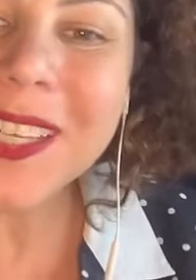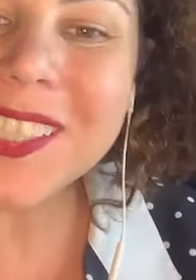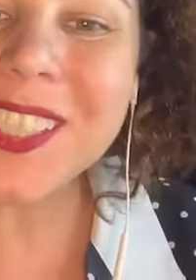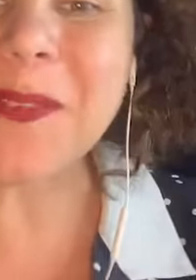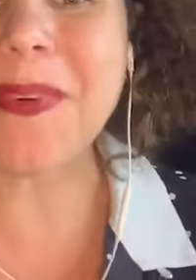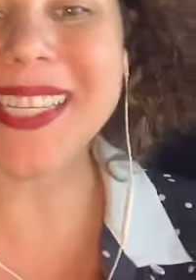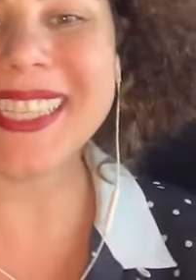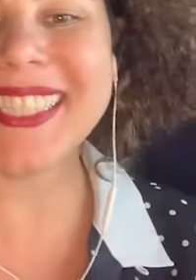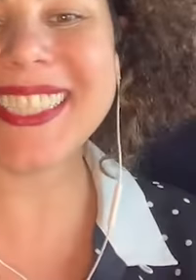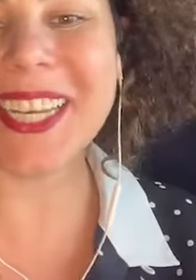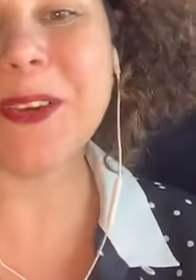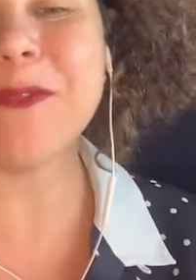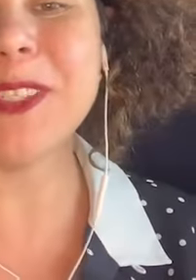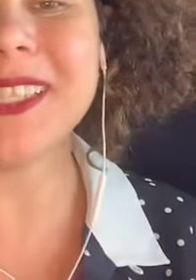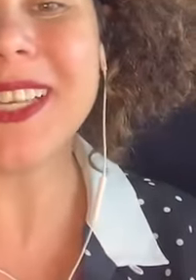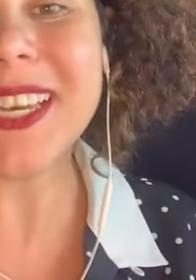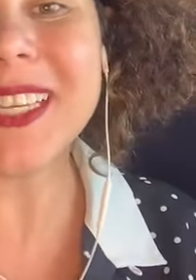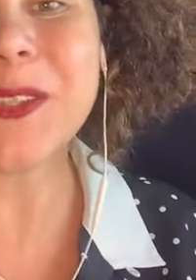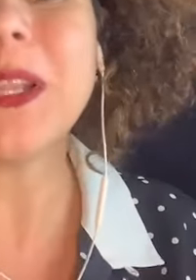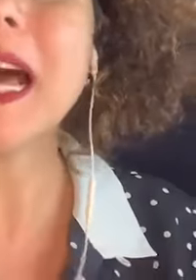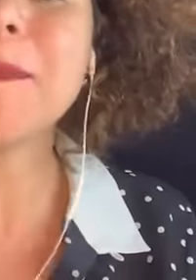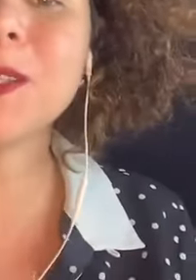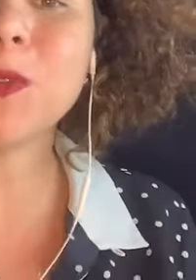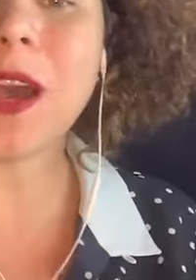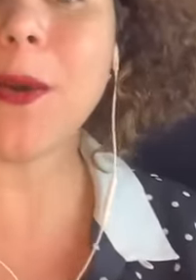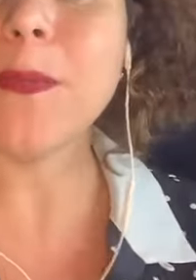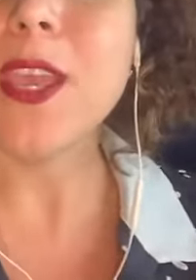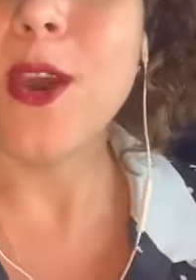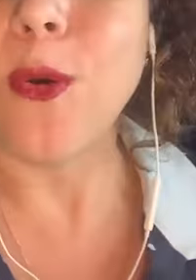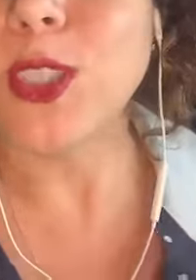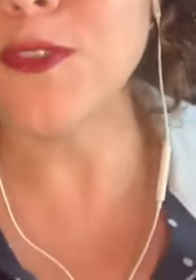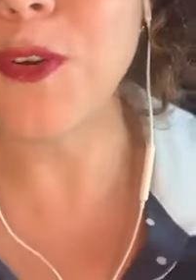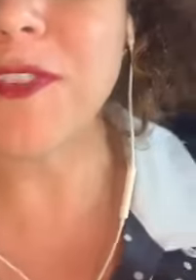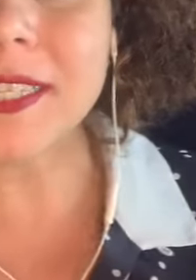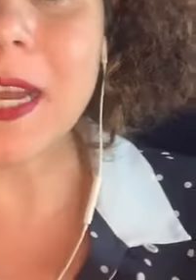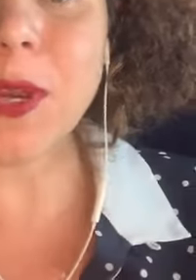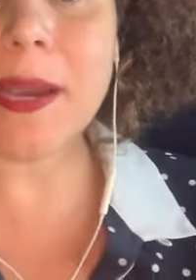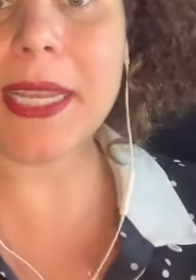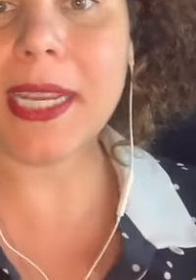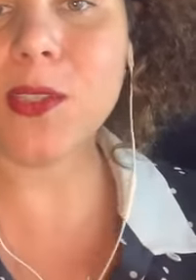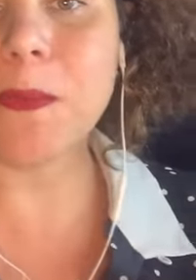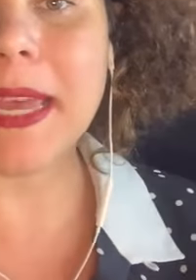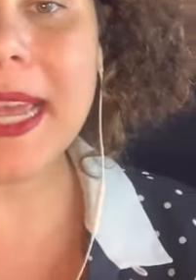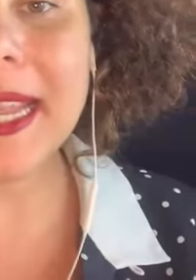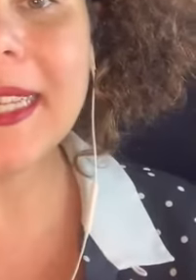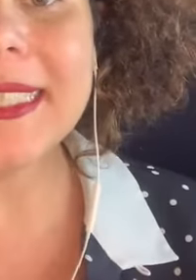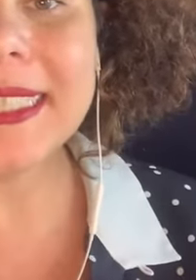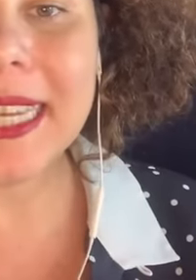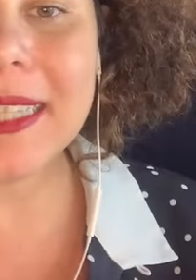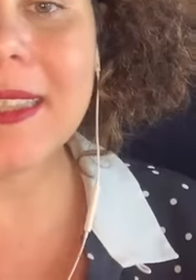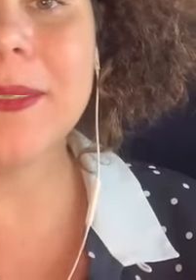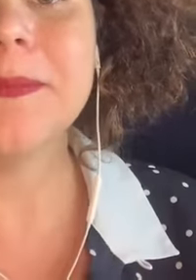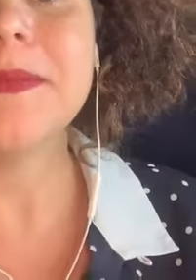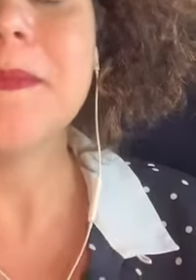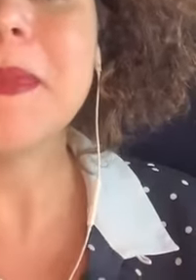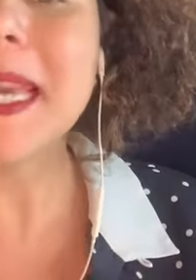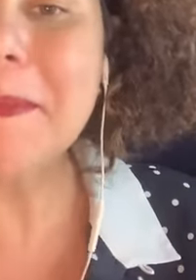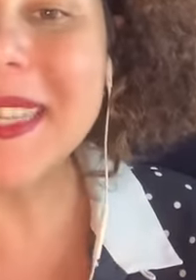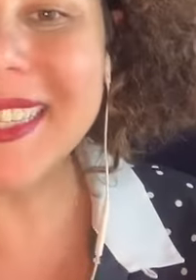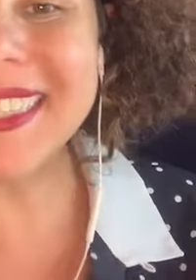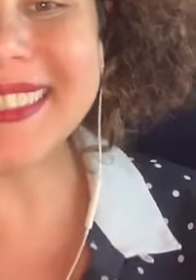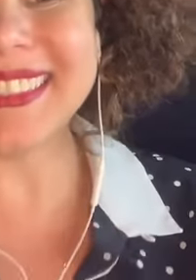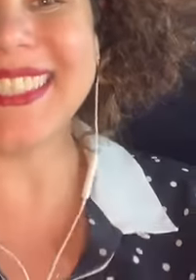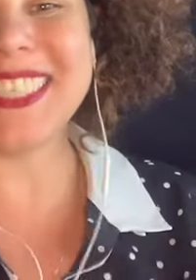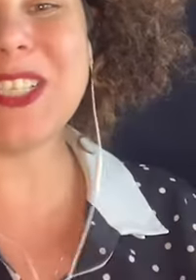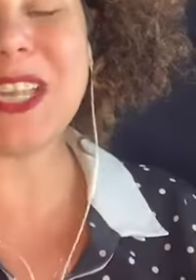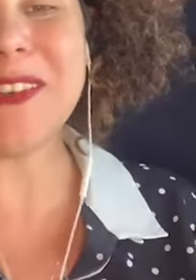Boa noite, um prazer estar aqui com vocês. Olá, pessoal. Hoje eu vou conversar com a Gabriela Zubelli, arquiteta,